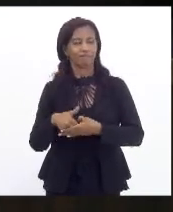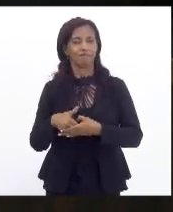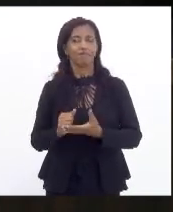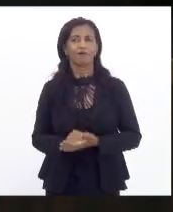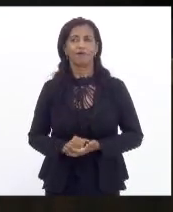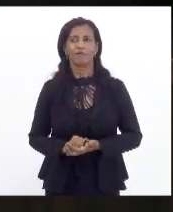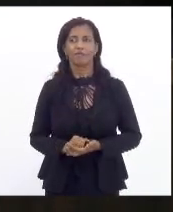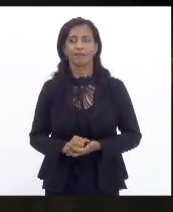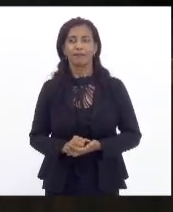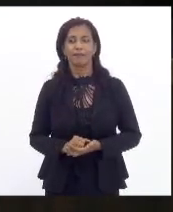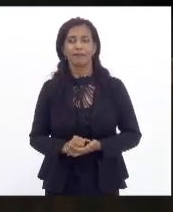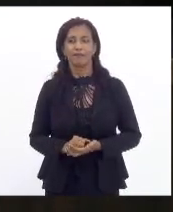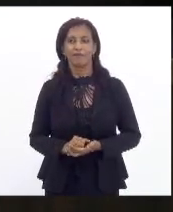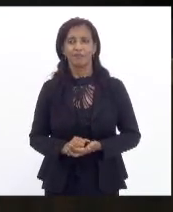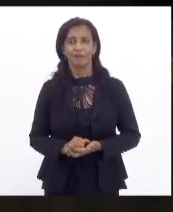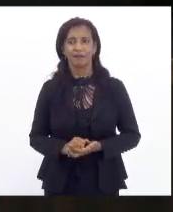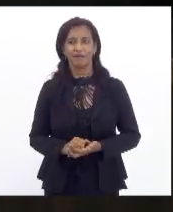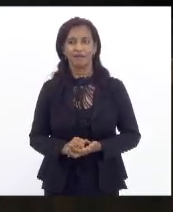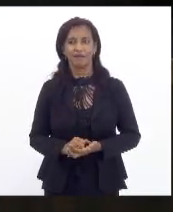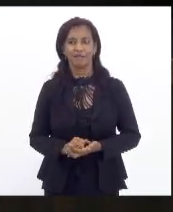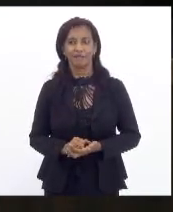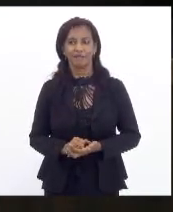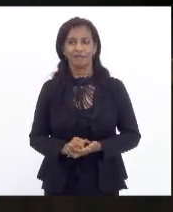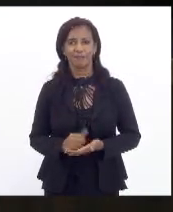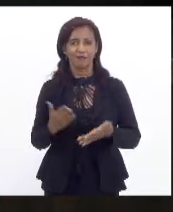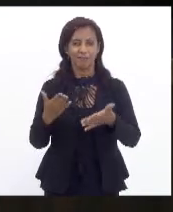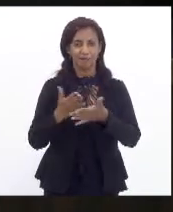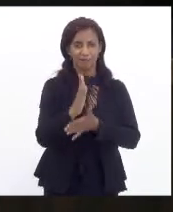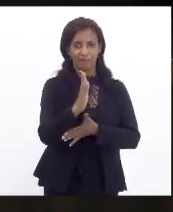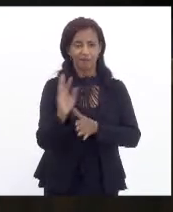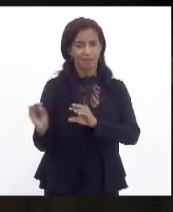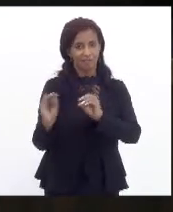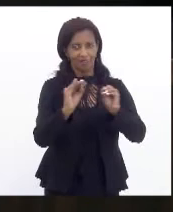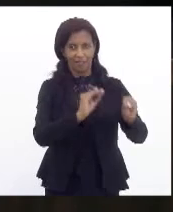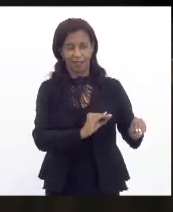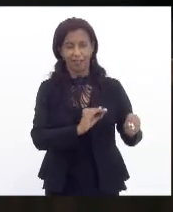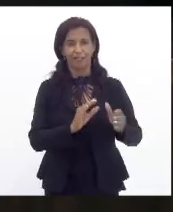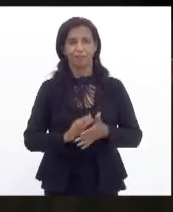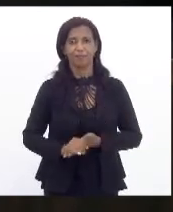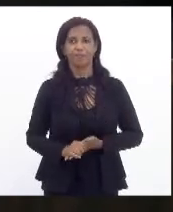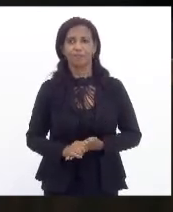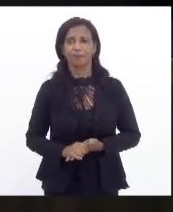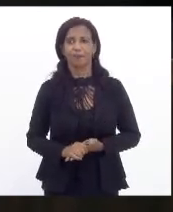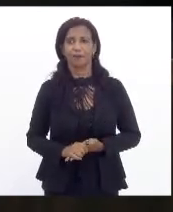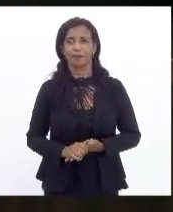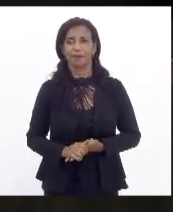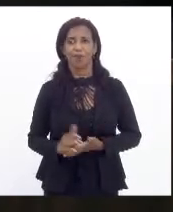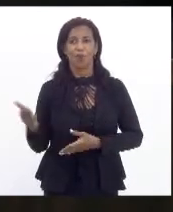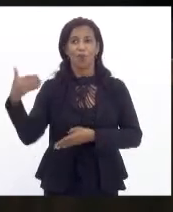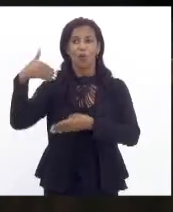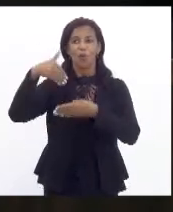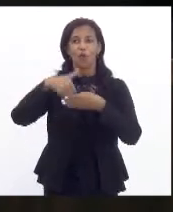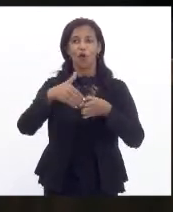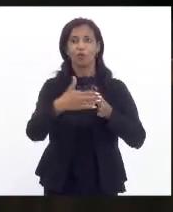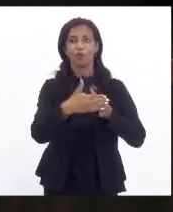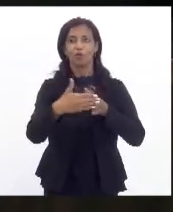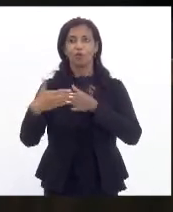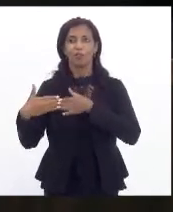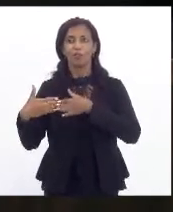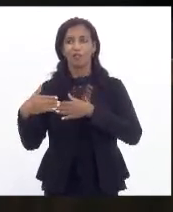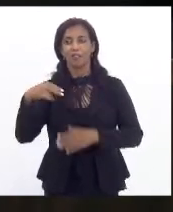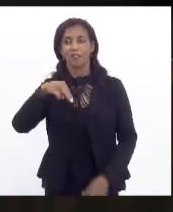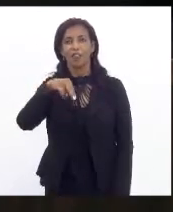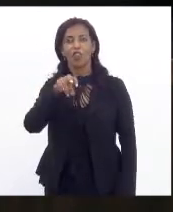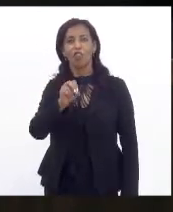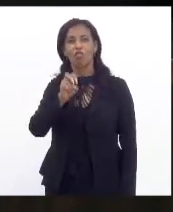que aprovam, permaneçam como estão. Aprovado, vai a promulgação com voto de abstenção da